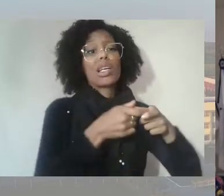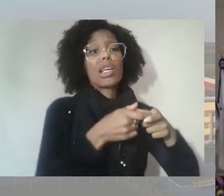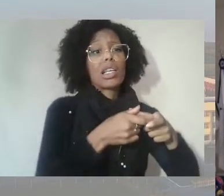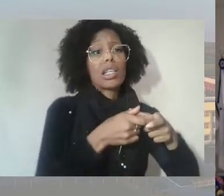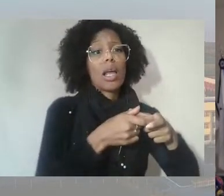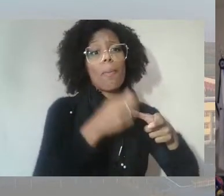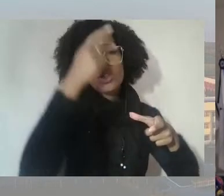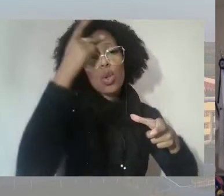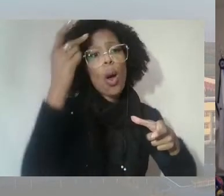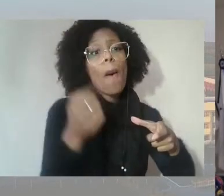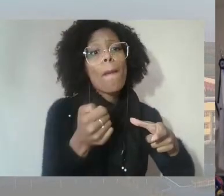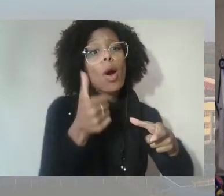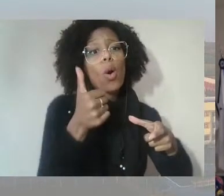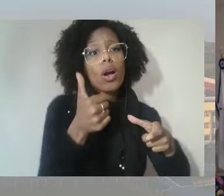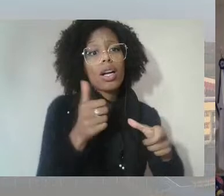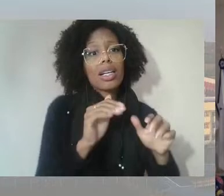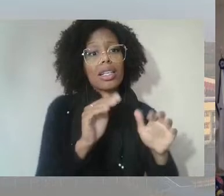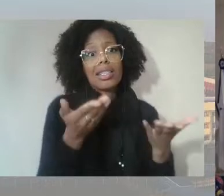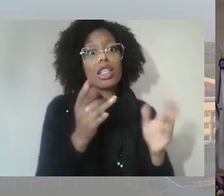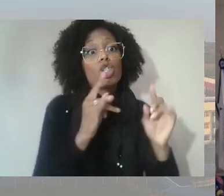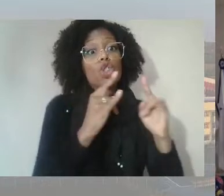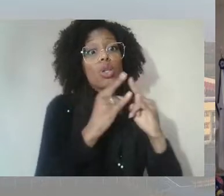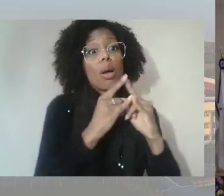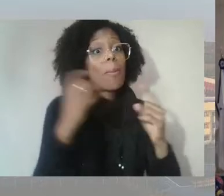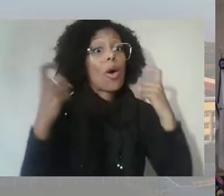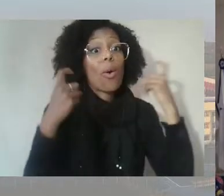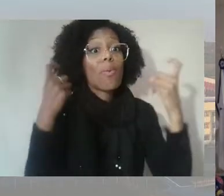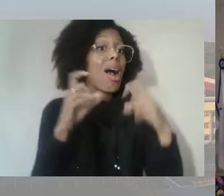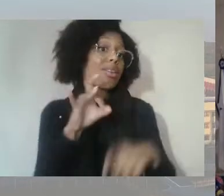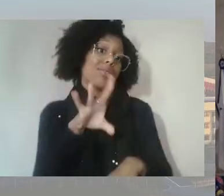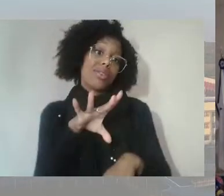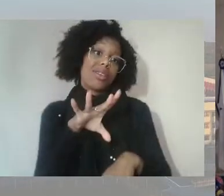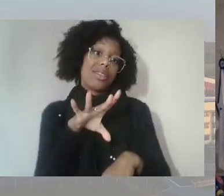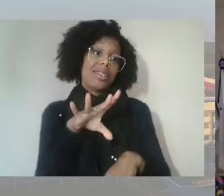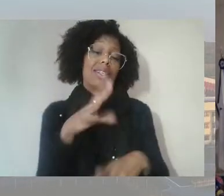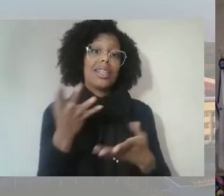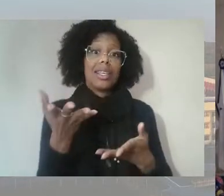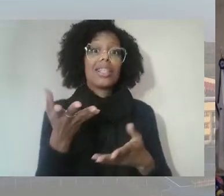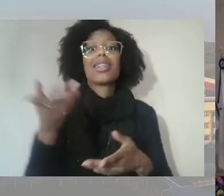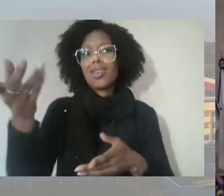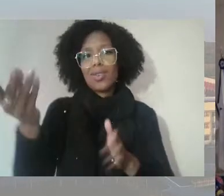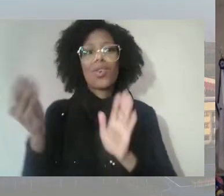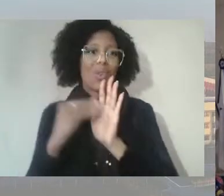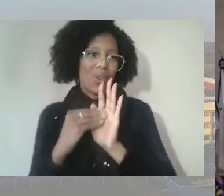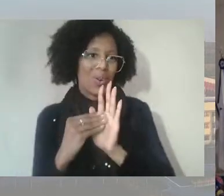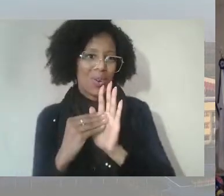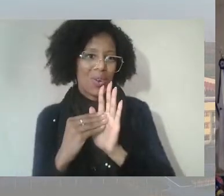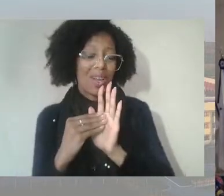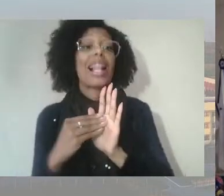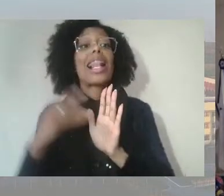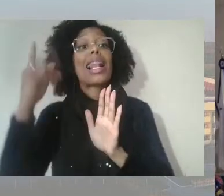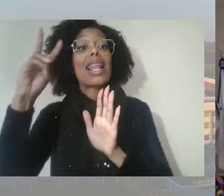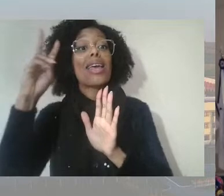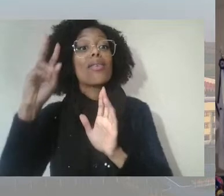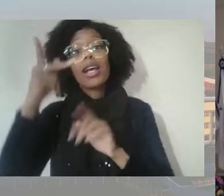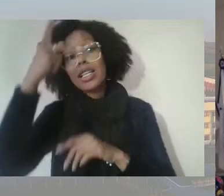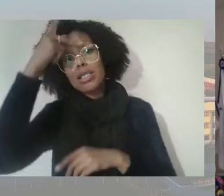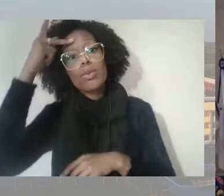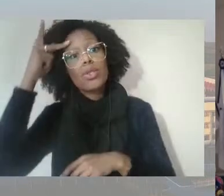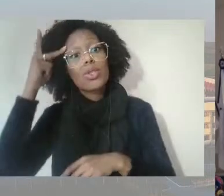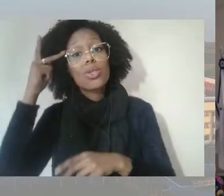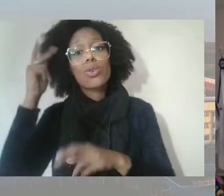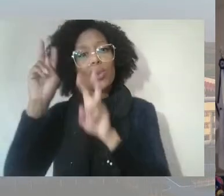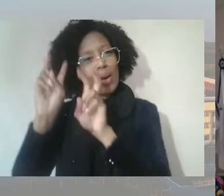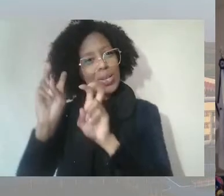instituição que estão preocupadas com isso. Então, é nesse contexto que aquela nota foi feita, para lembrar as pessoas dessas questões e fazer